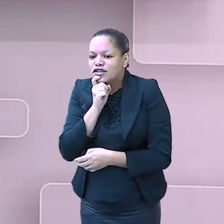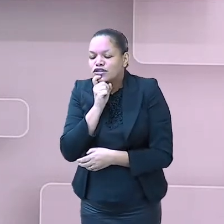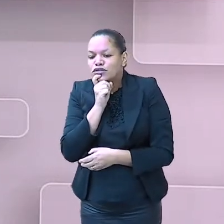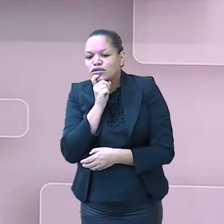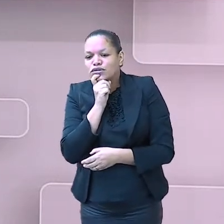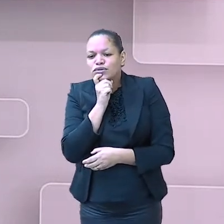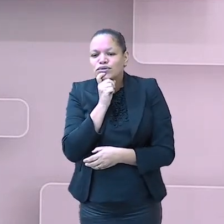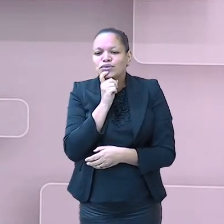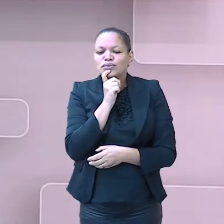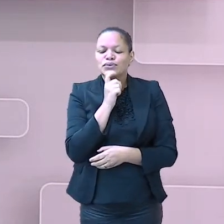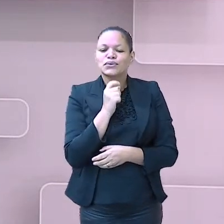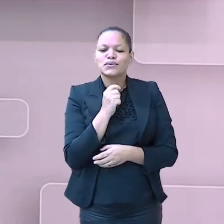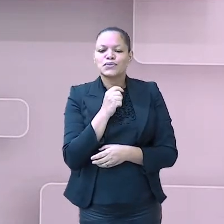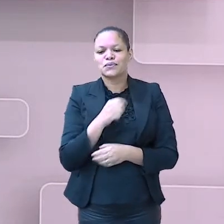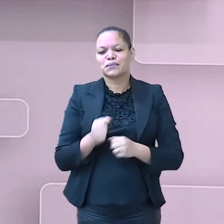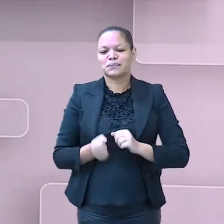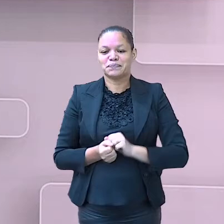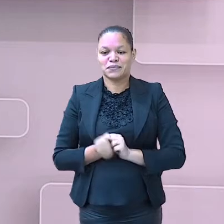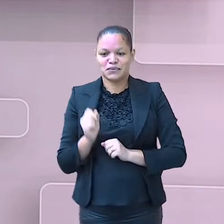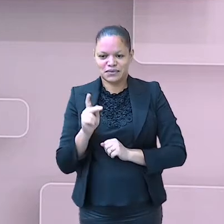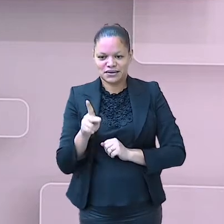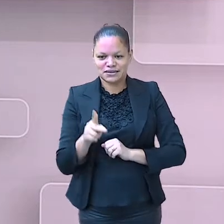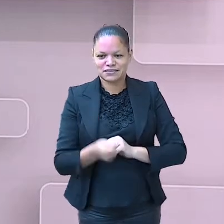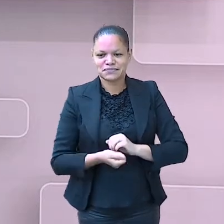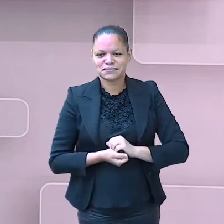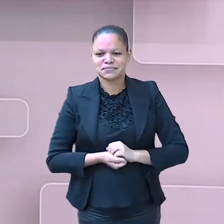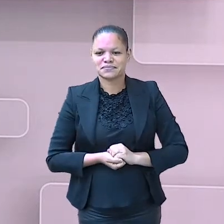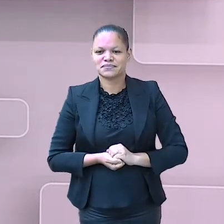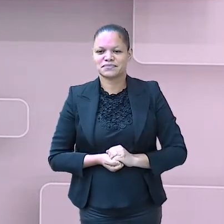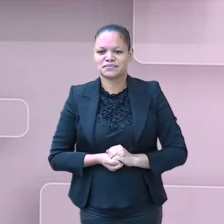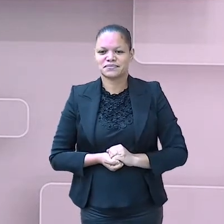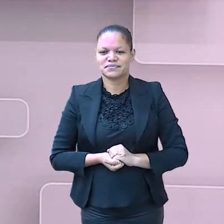a temperatura do seu corpo.